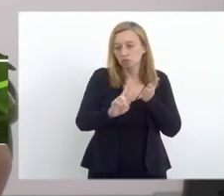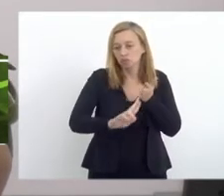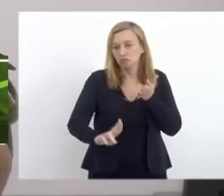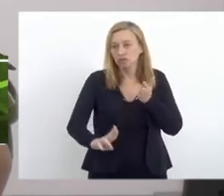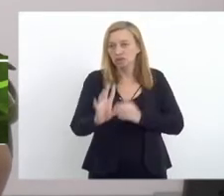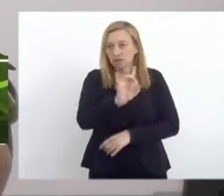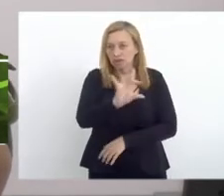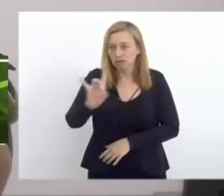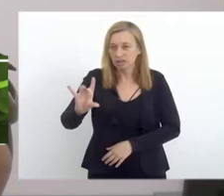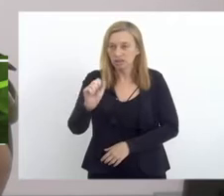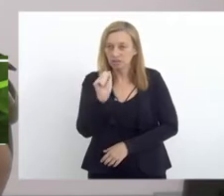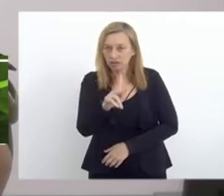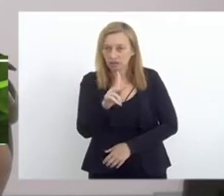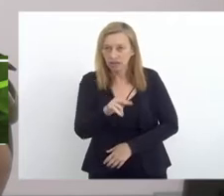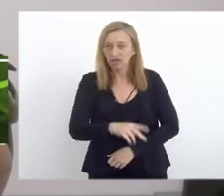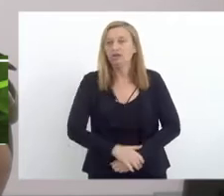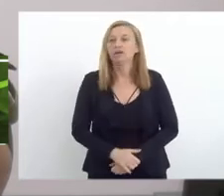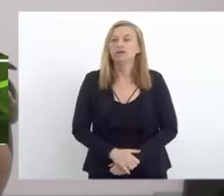um. Ok?